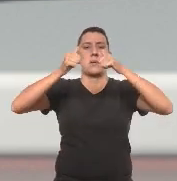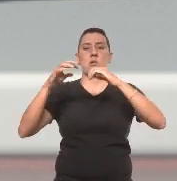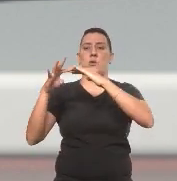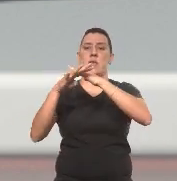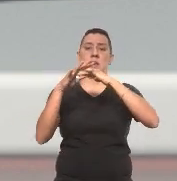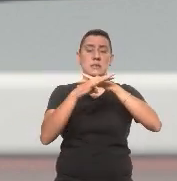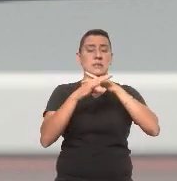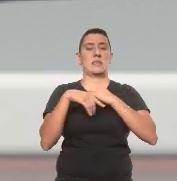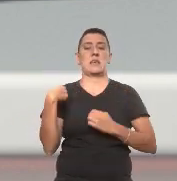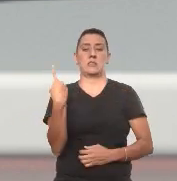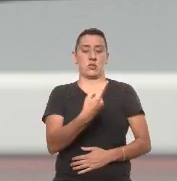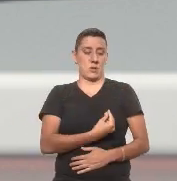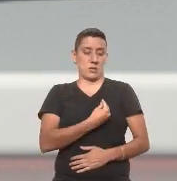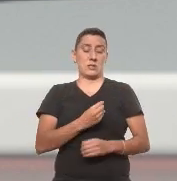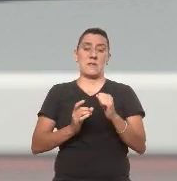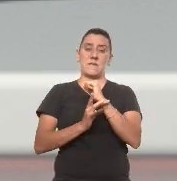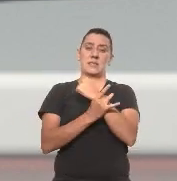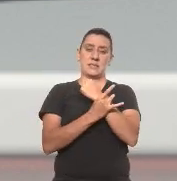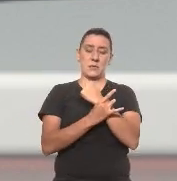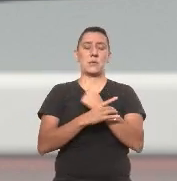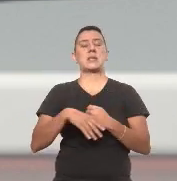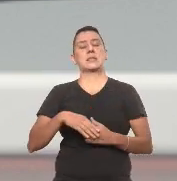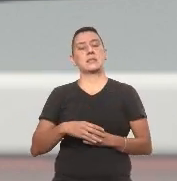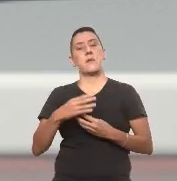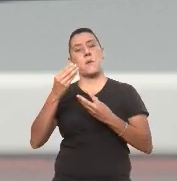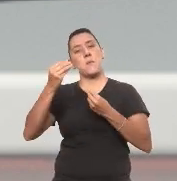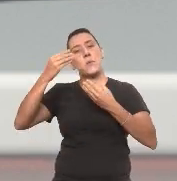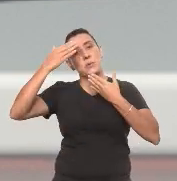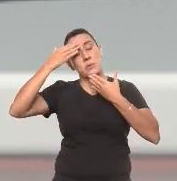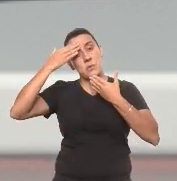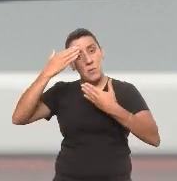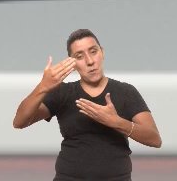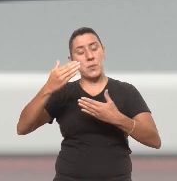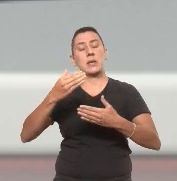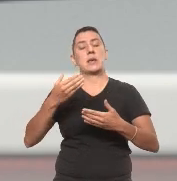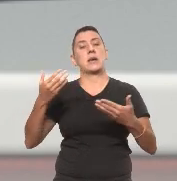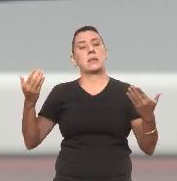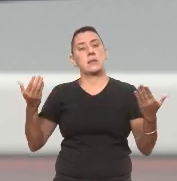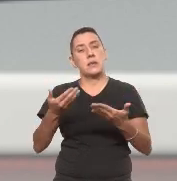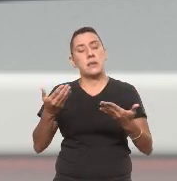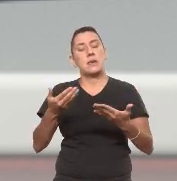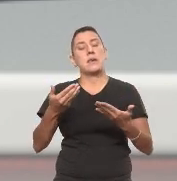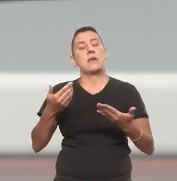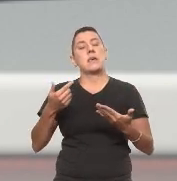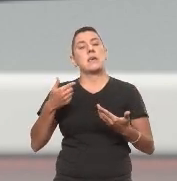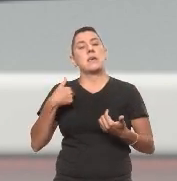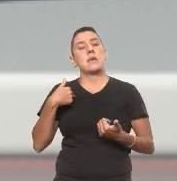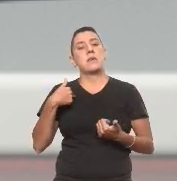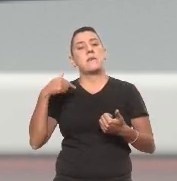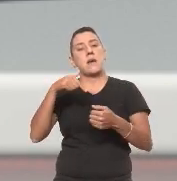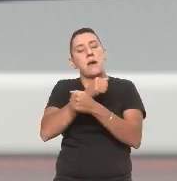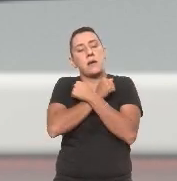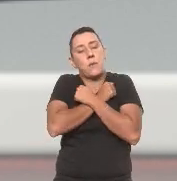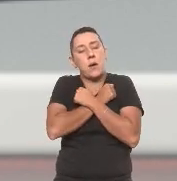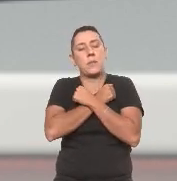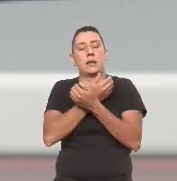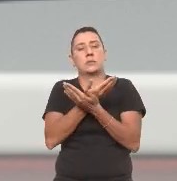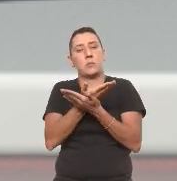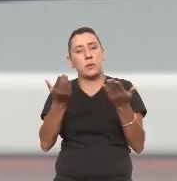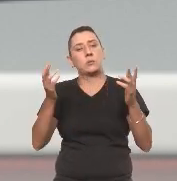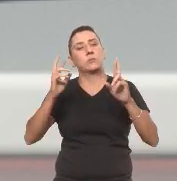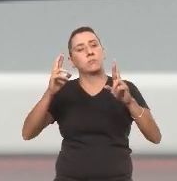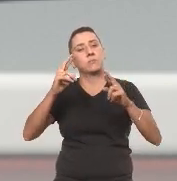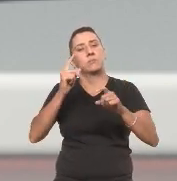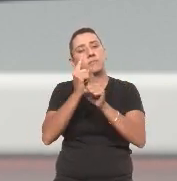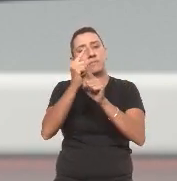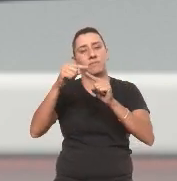mais seguras e mais inteligentes muito E aí fica aqui o meu meu grande abraço para vocês e